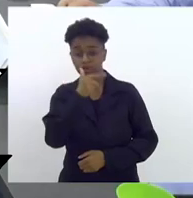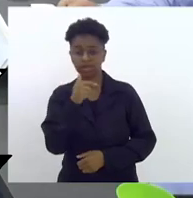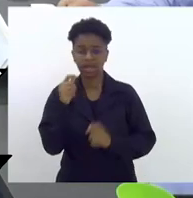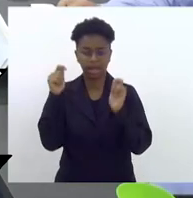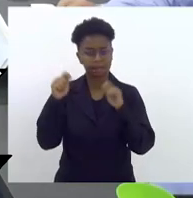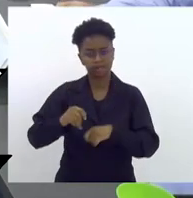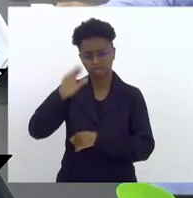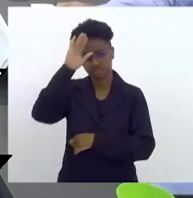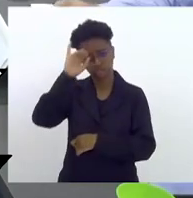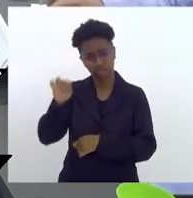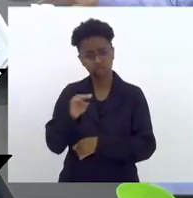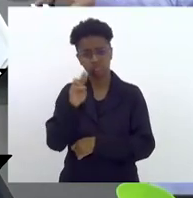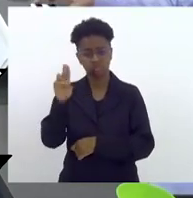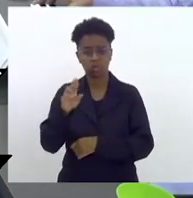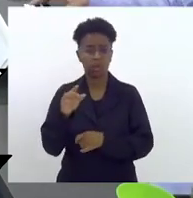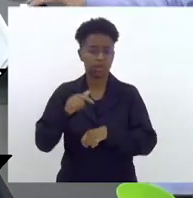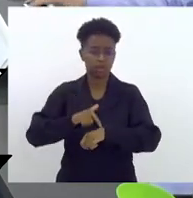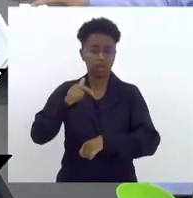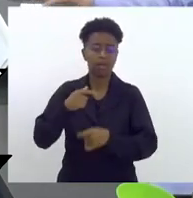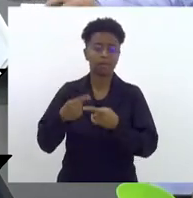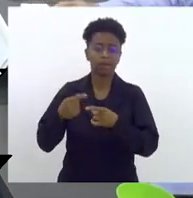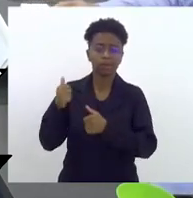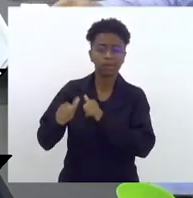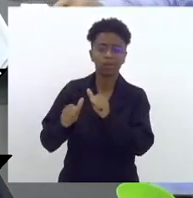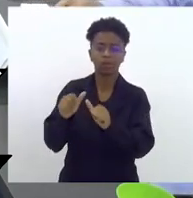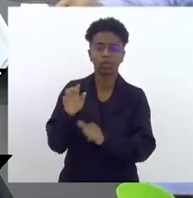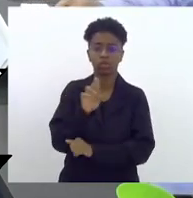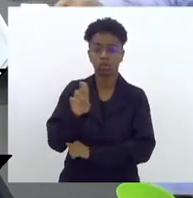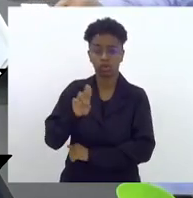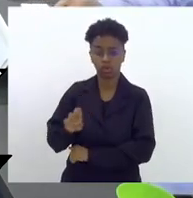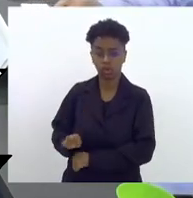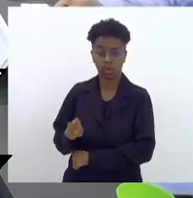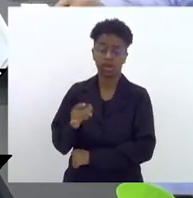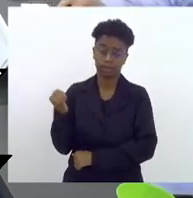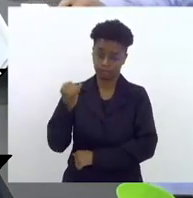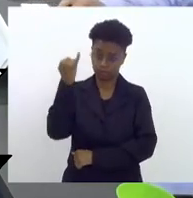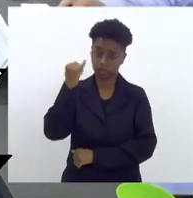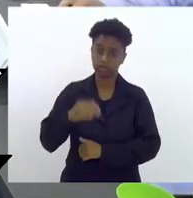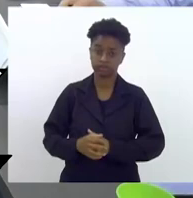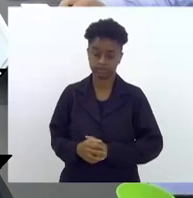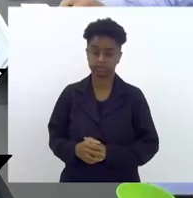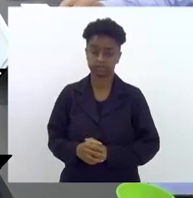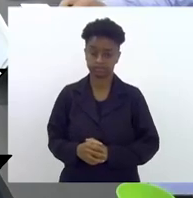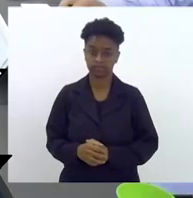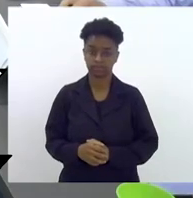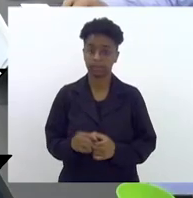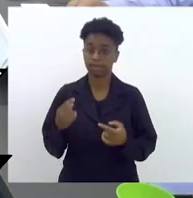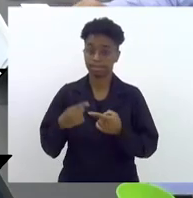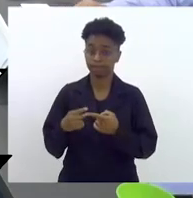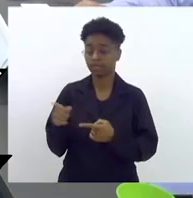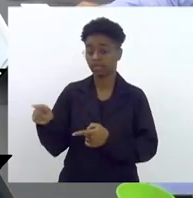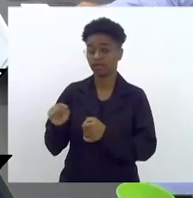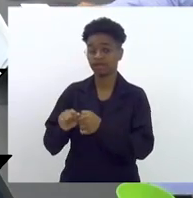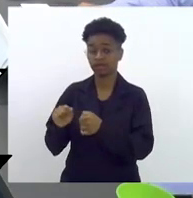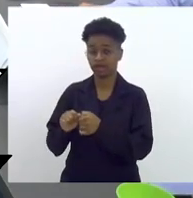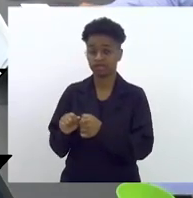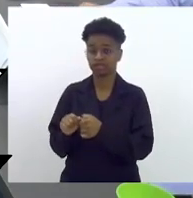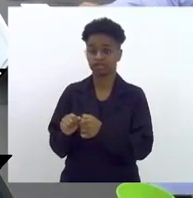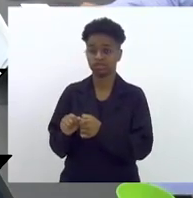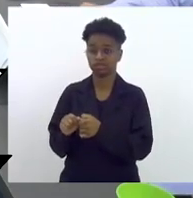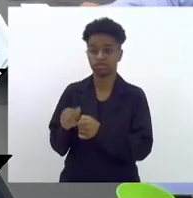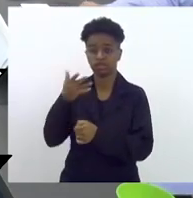nesse momento para atualizar as nomenclaturas porque isso é muito importante ela faz a menção né